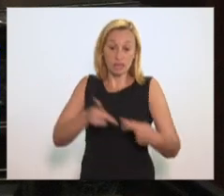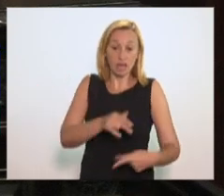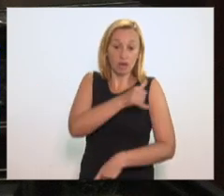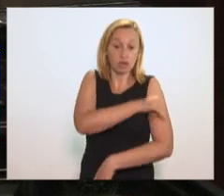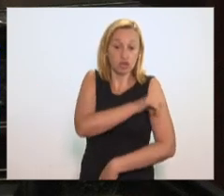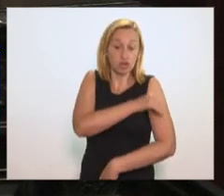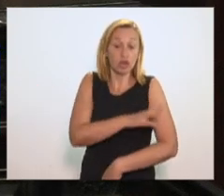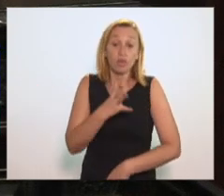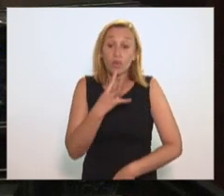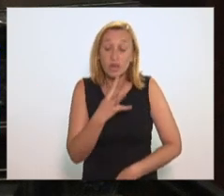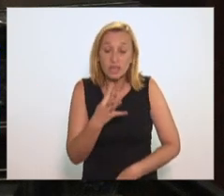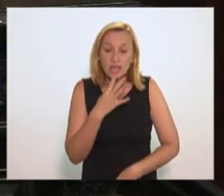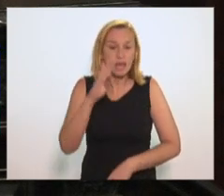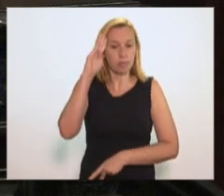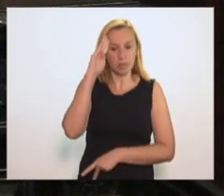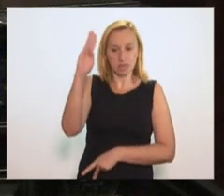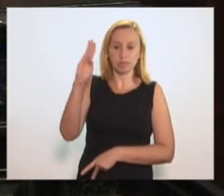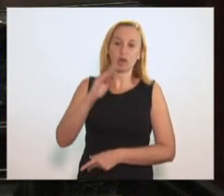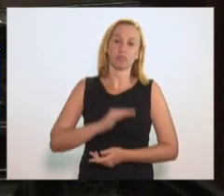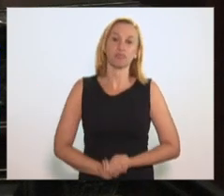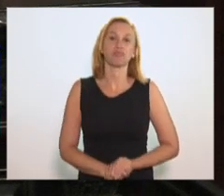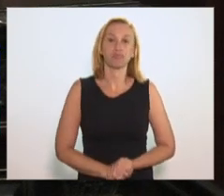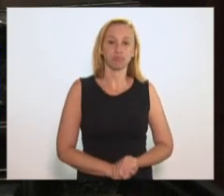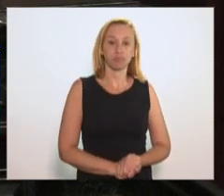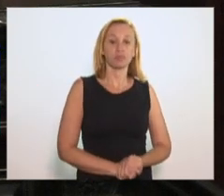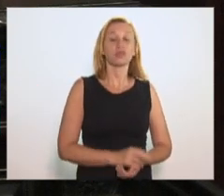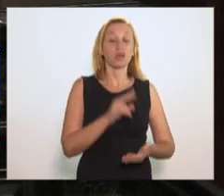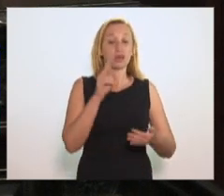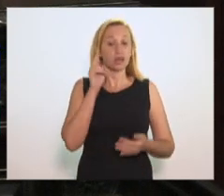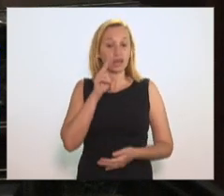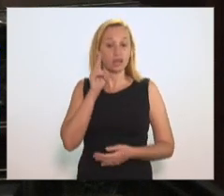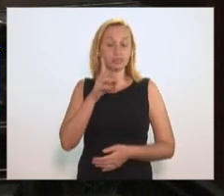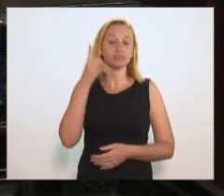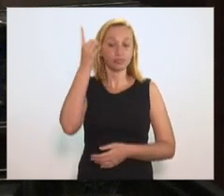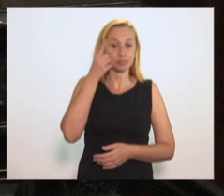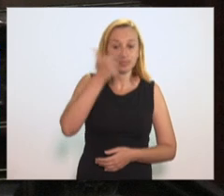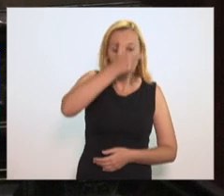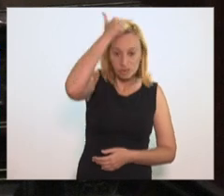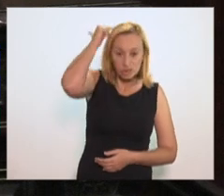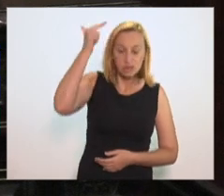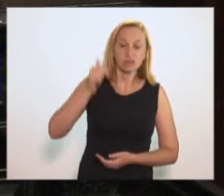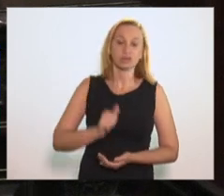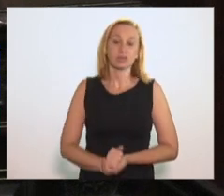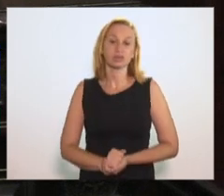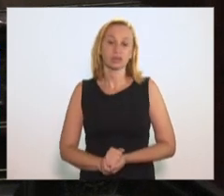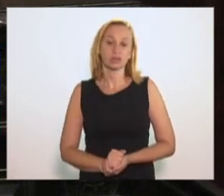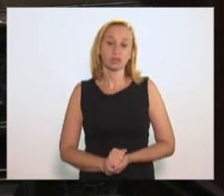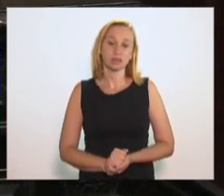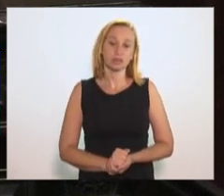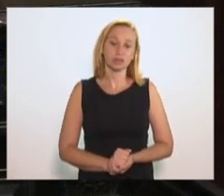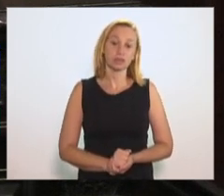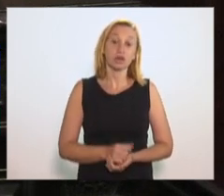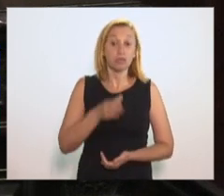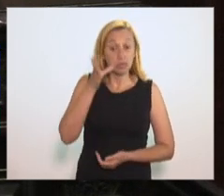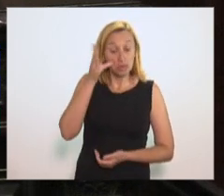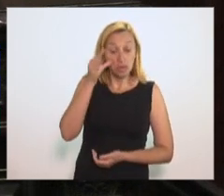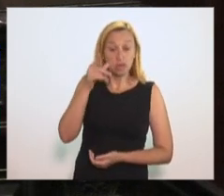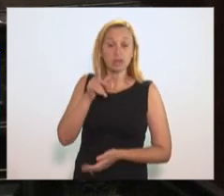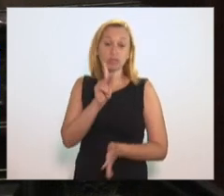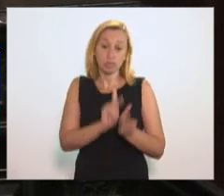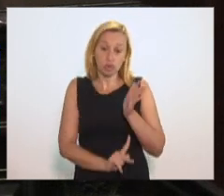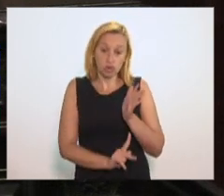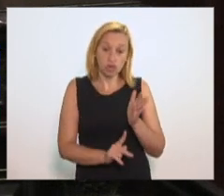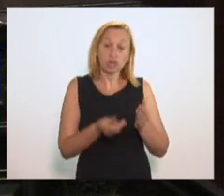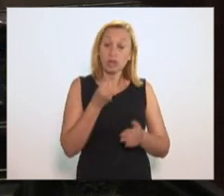é fundamental e lendo o projeto do deputado Luiz Paulo e vislumbrando que interessante é esse projeto